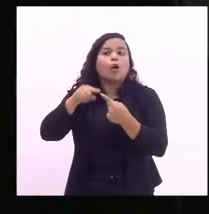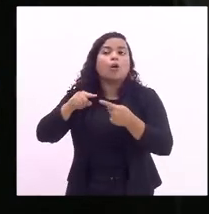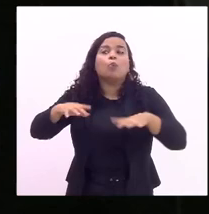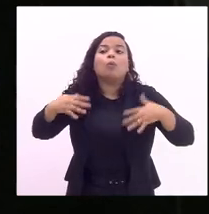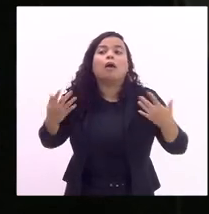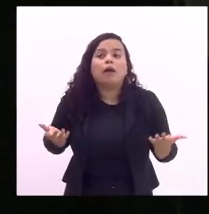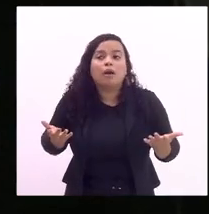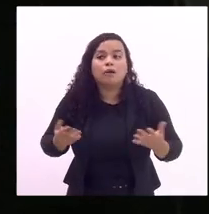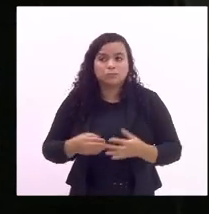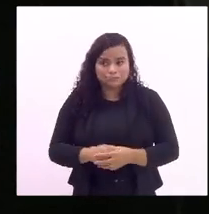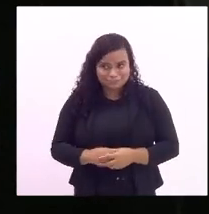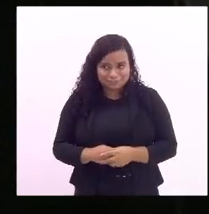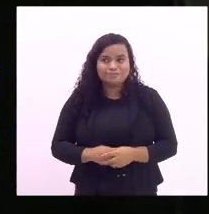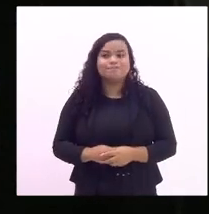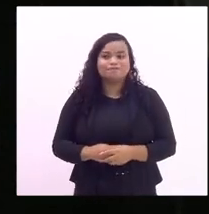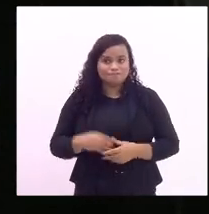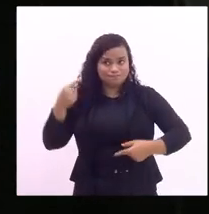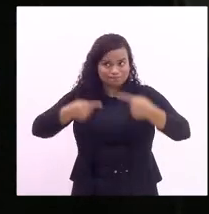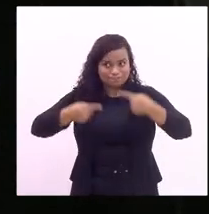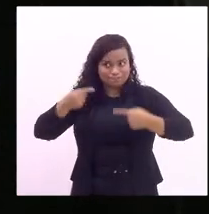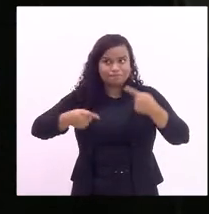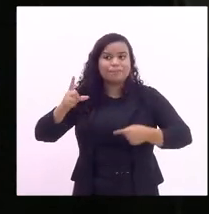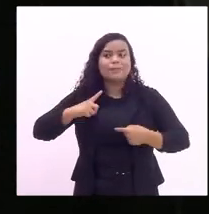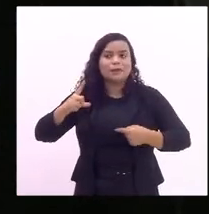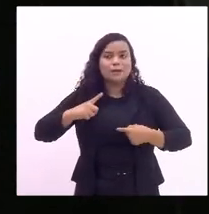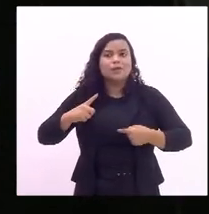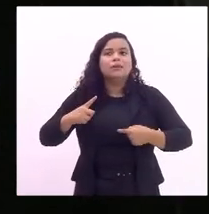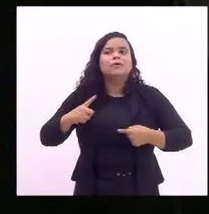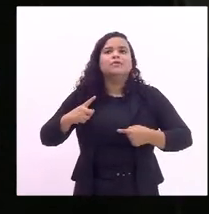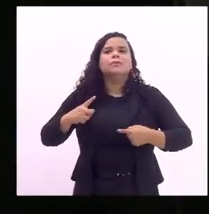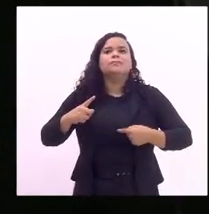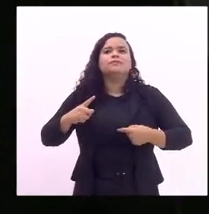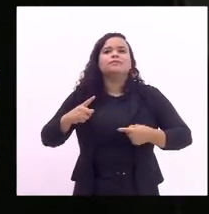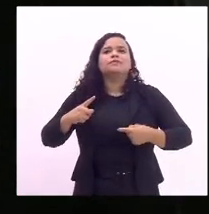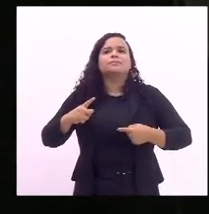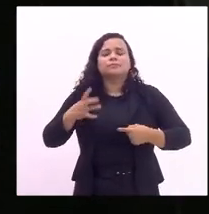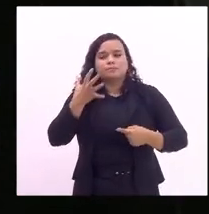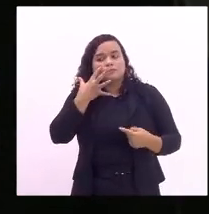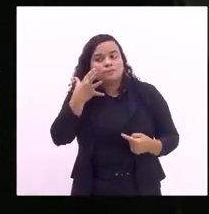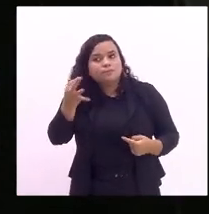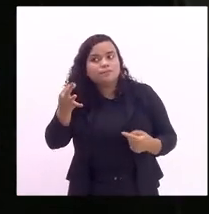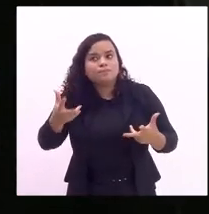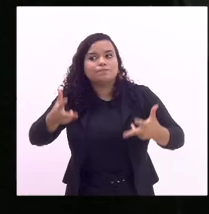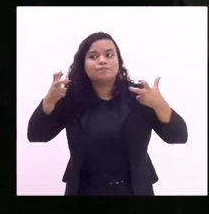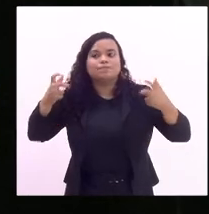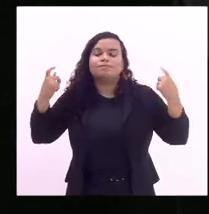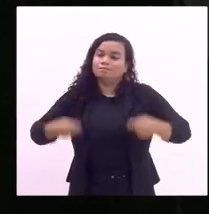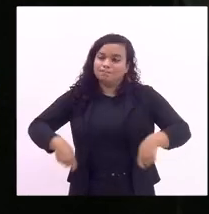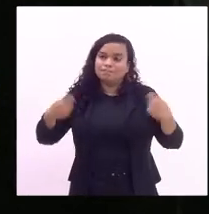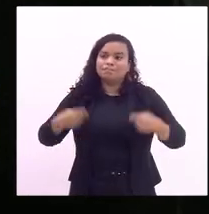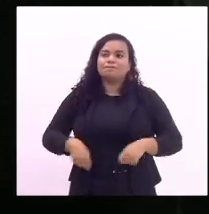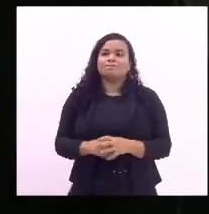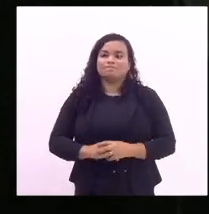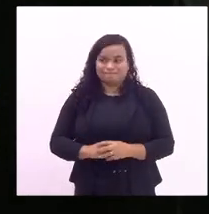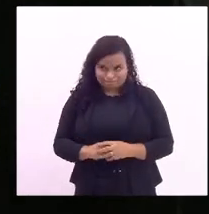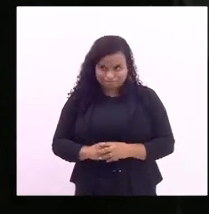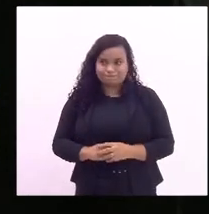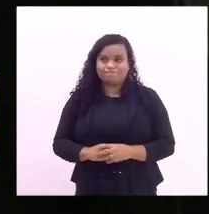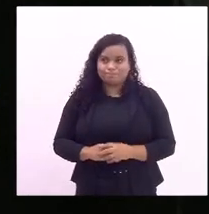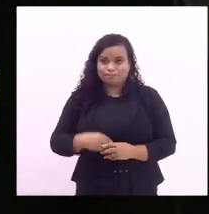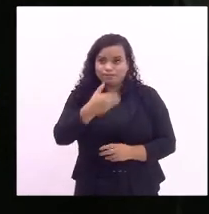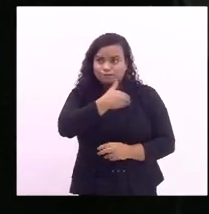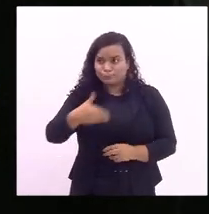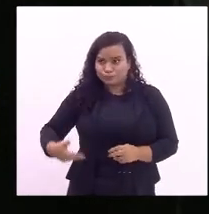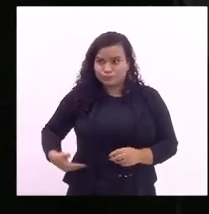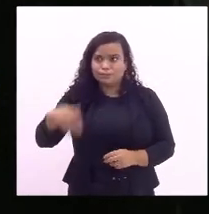desta política que nós temos que ter essa percepção? Será que o governo do